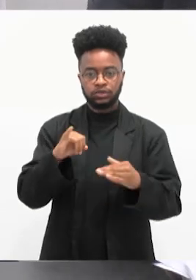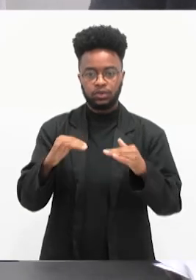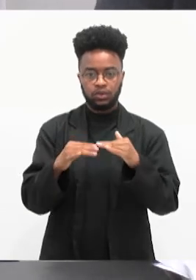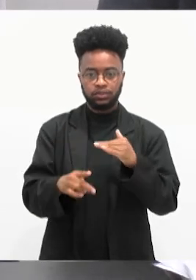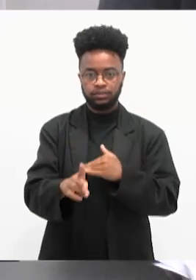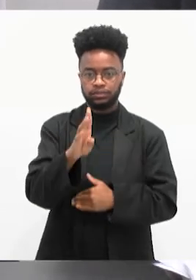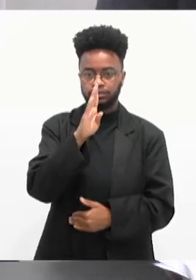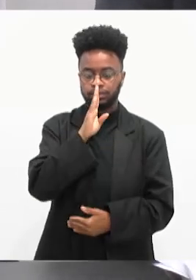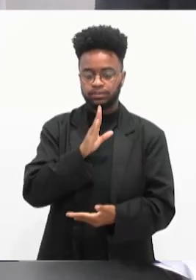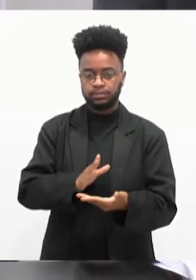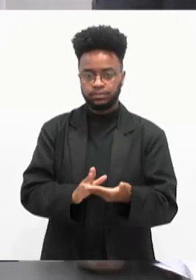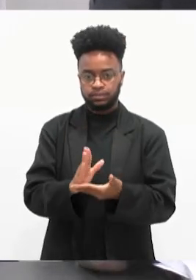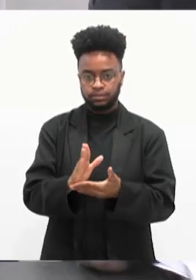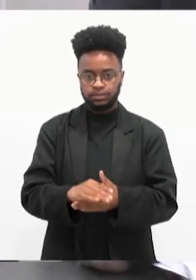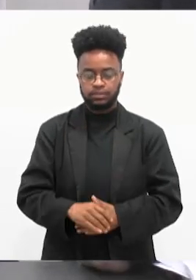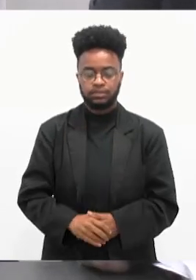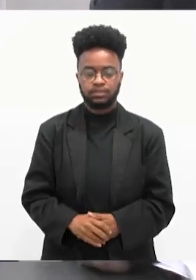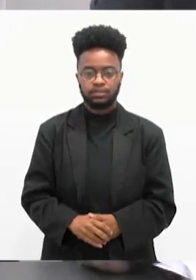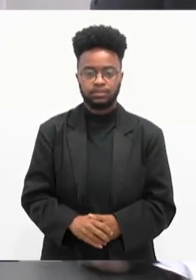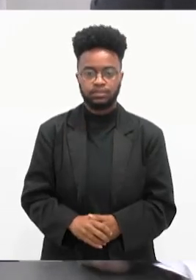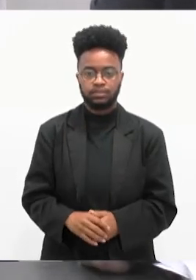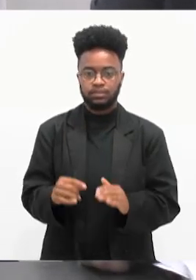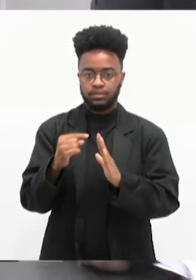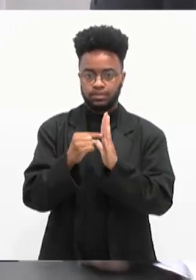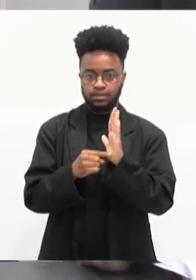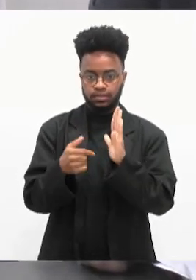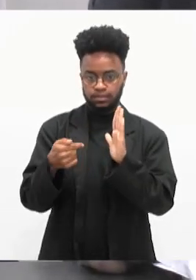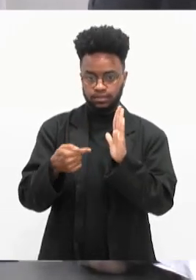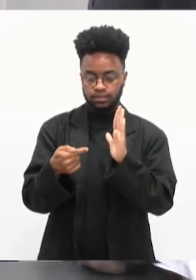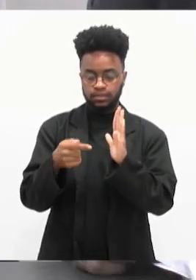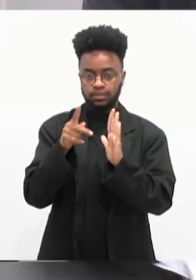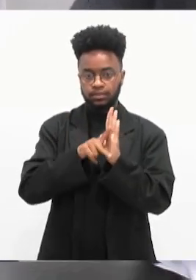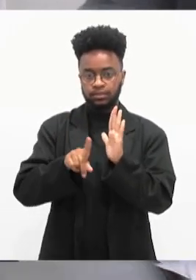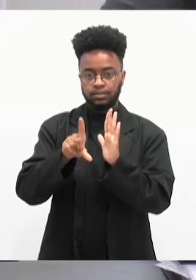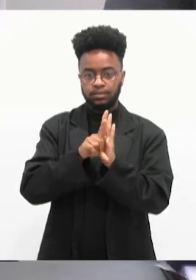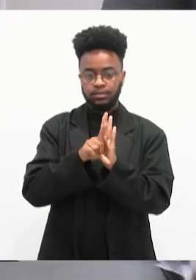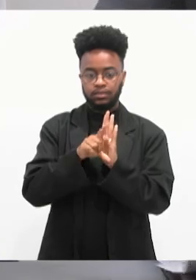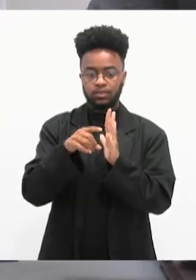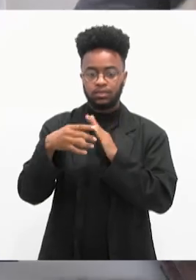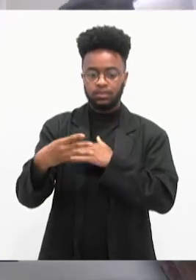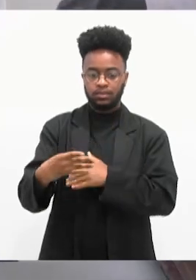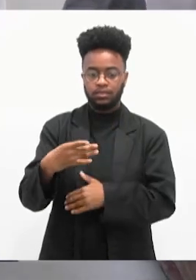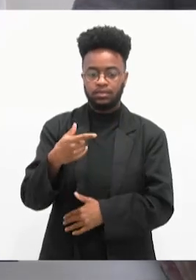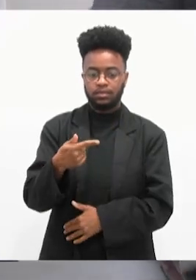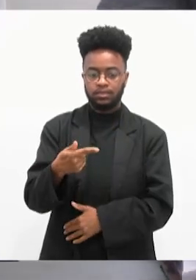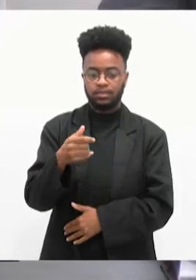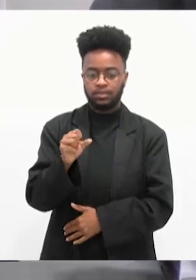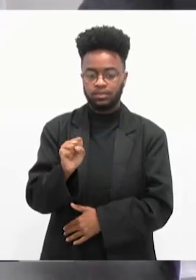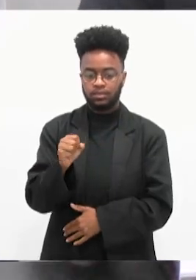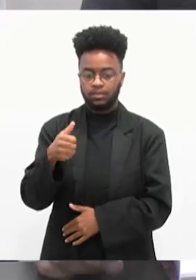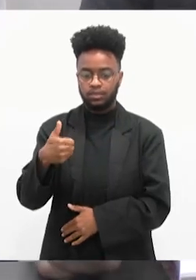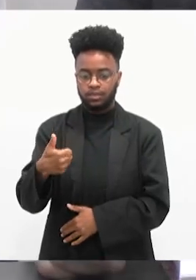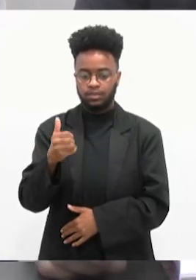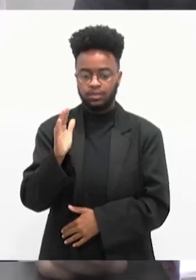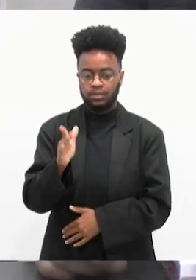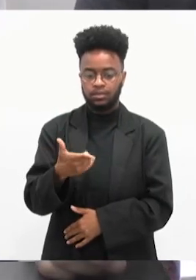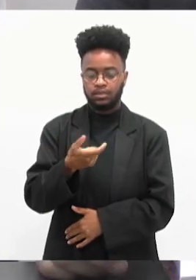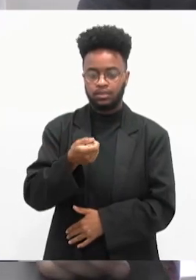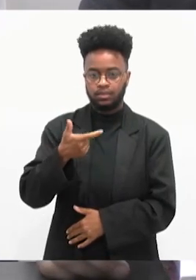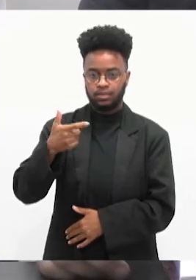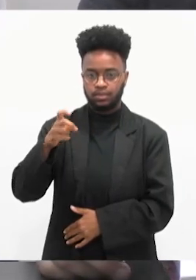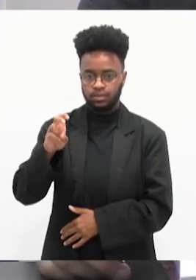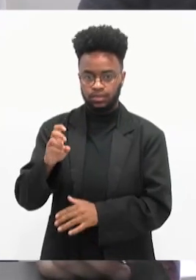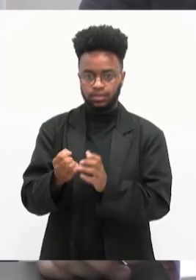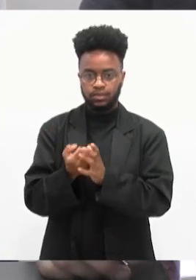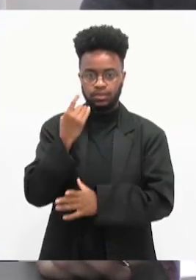como estão. Aprovado. Item 7 da pauta, o projeto de lei número 4.781, de 2025, de autoria do deputado Jair